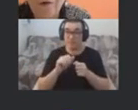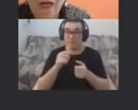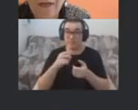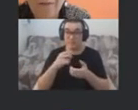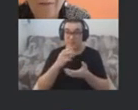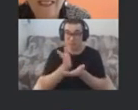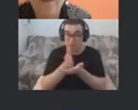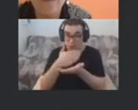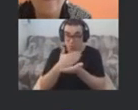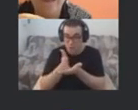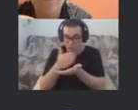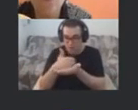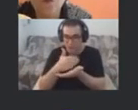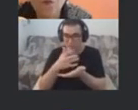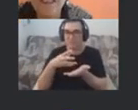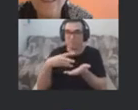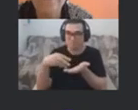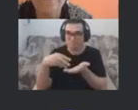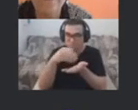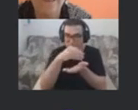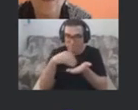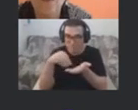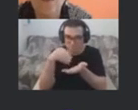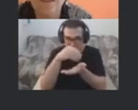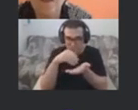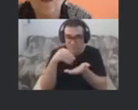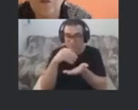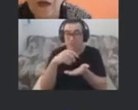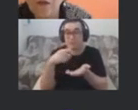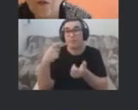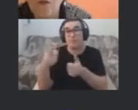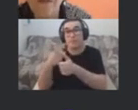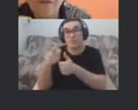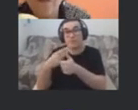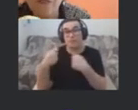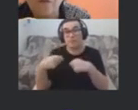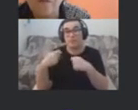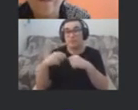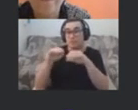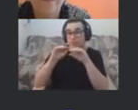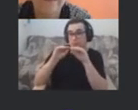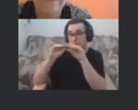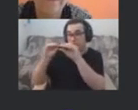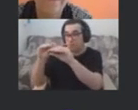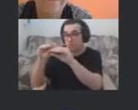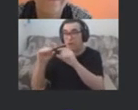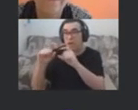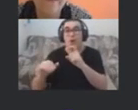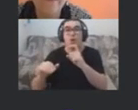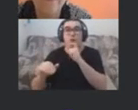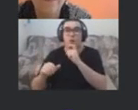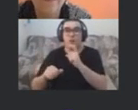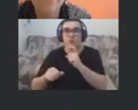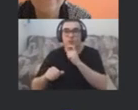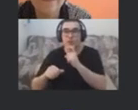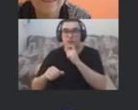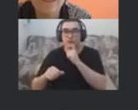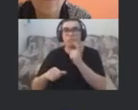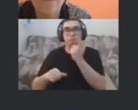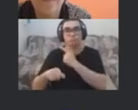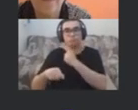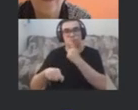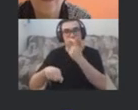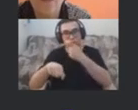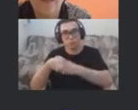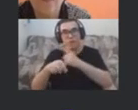congelar para que ela fique mais dura e a gente consiga transformá-la num pó bem fino, tá? Em